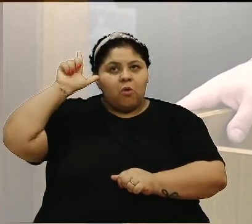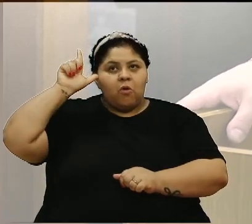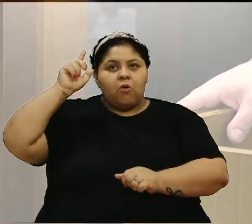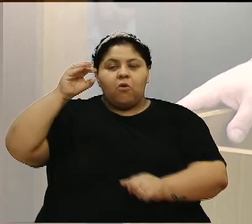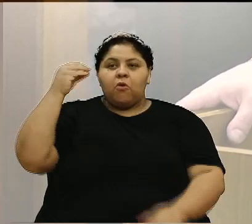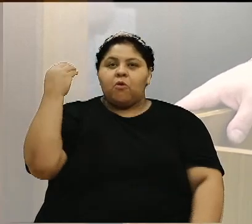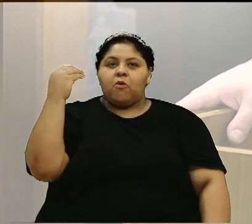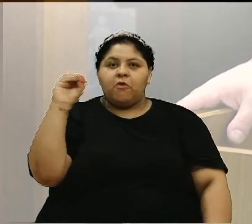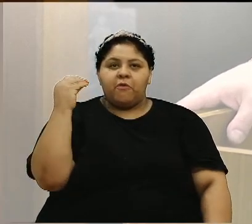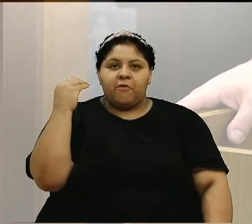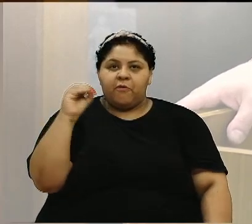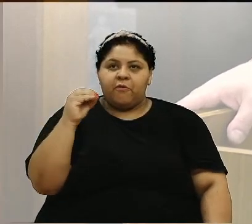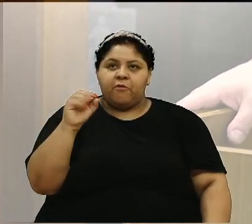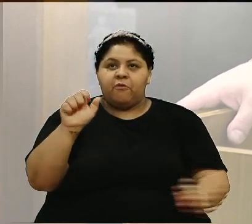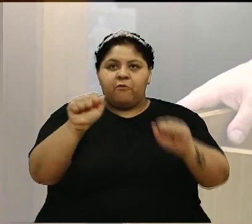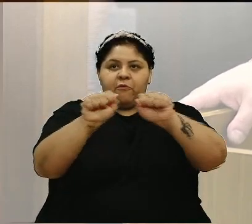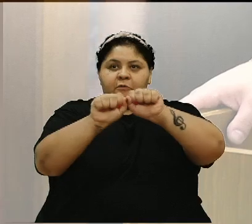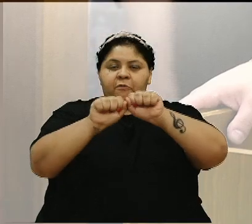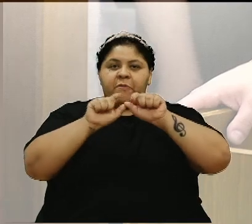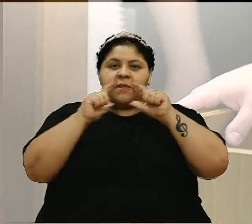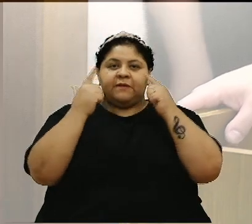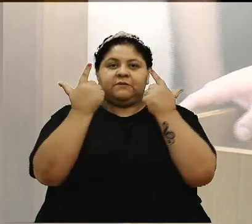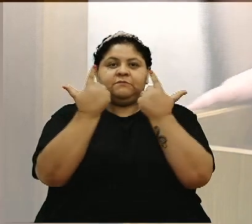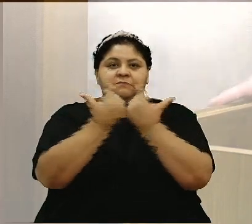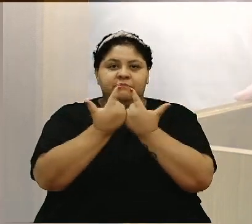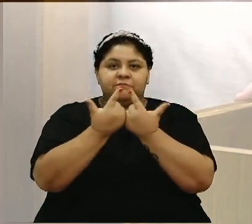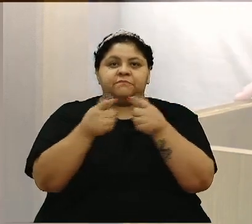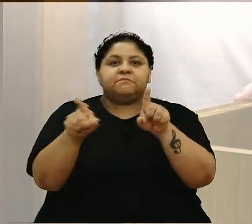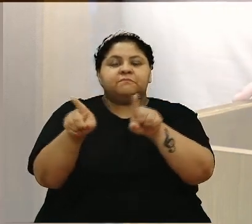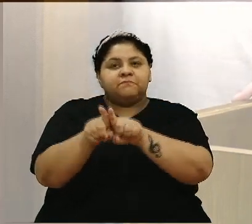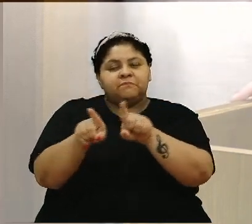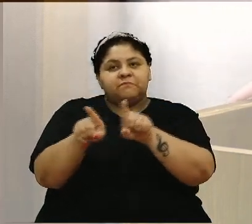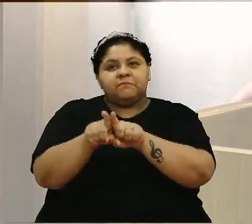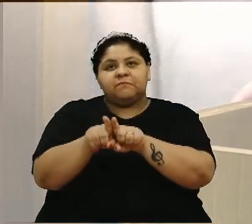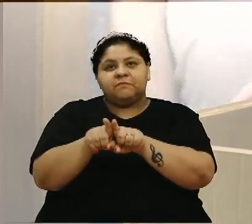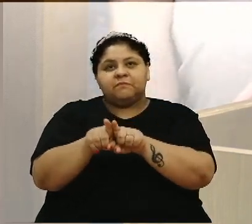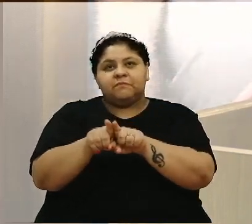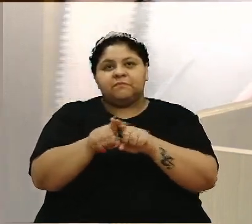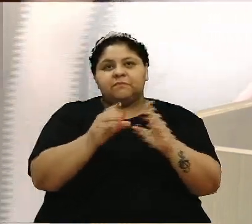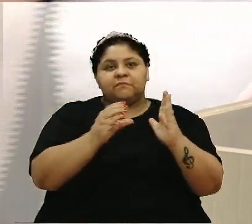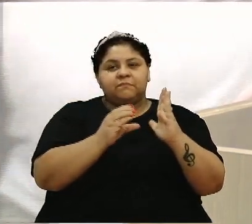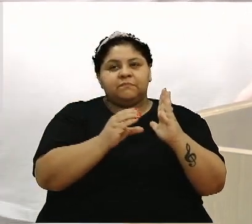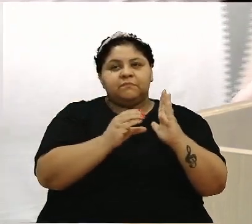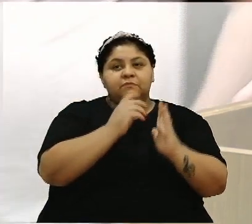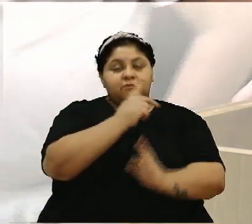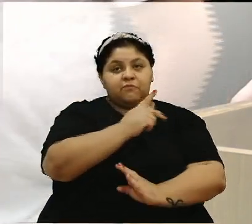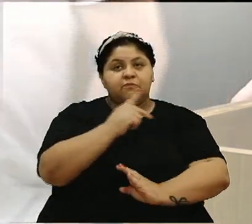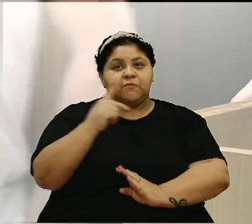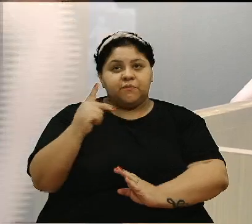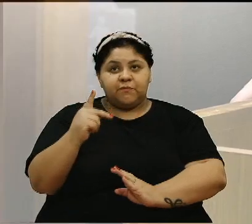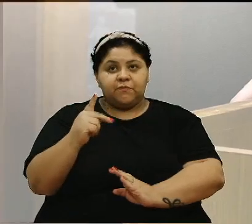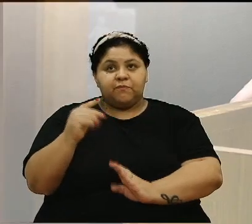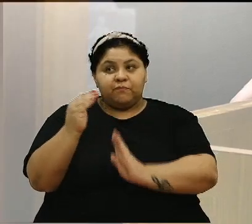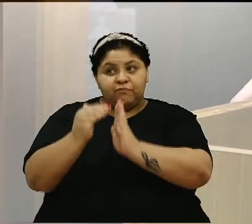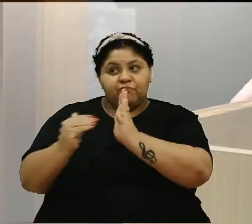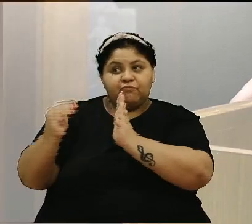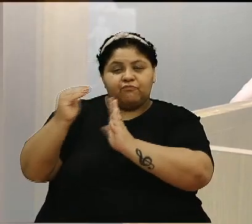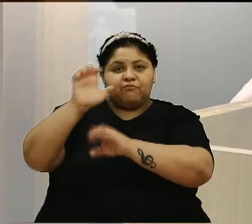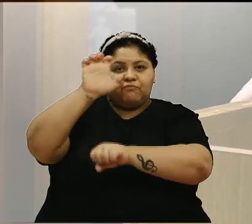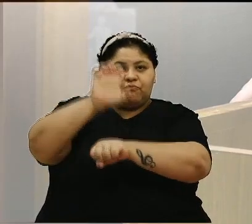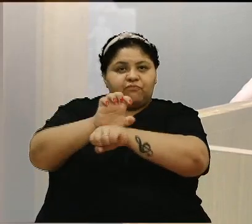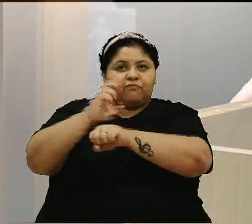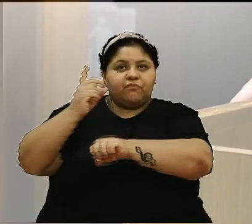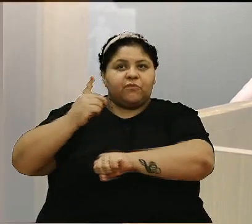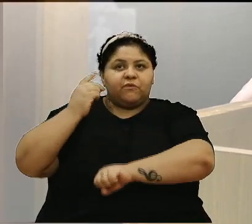Porto Alegre, na Assembleia Legislativa, e também no Partido Progressista a nível estadual, com o deputado